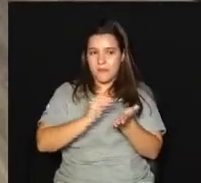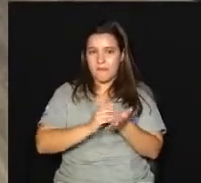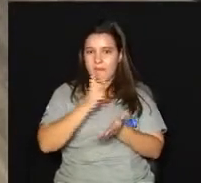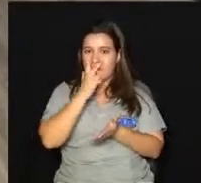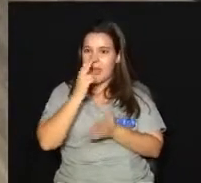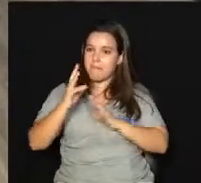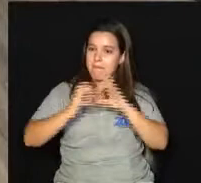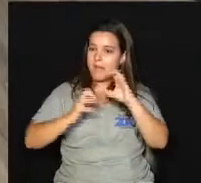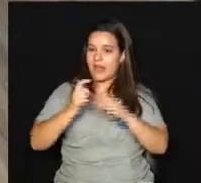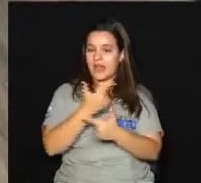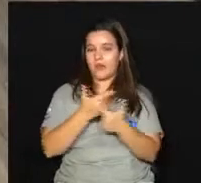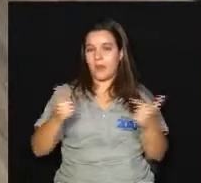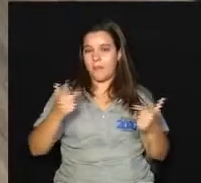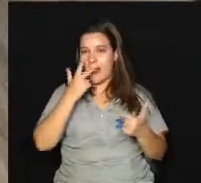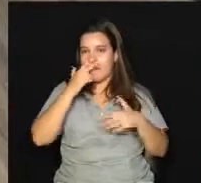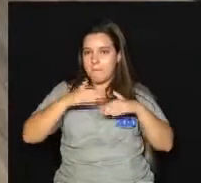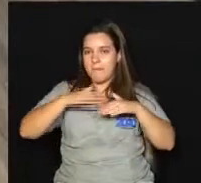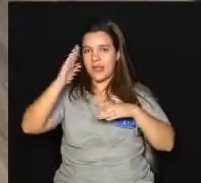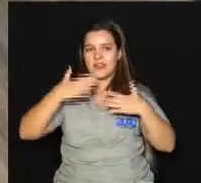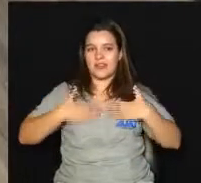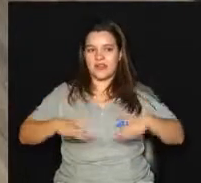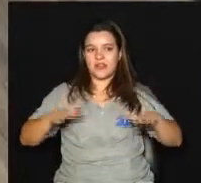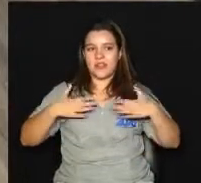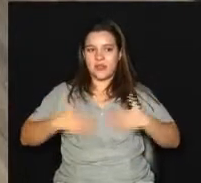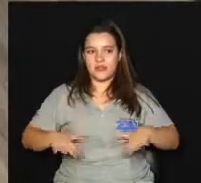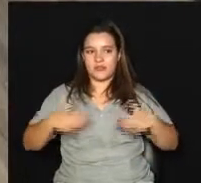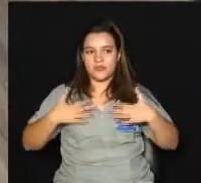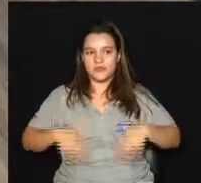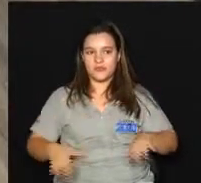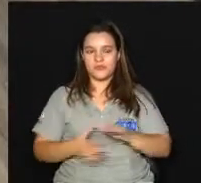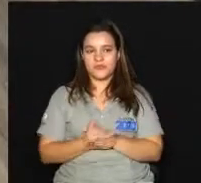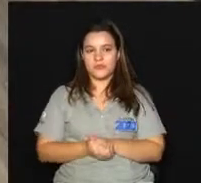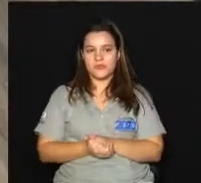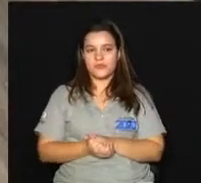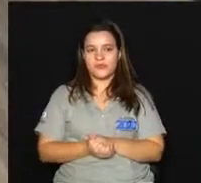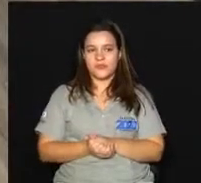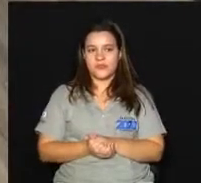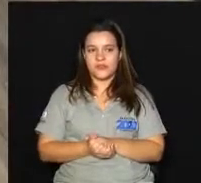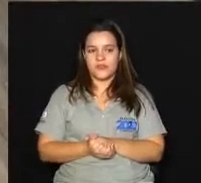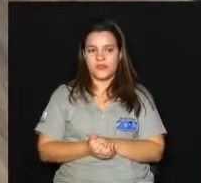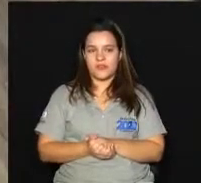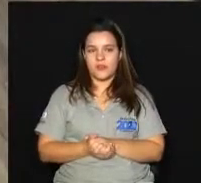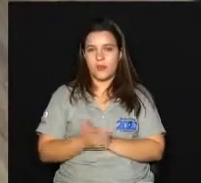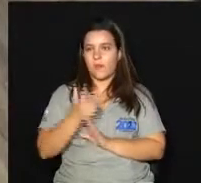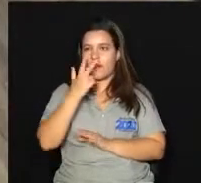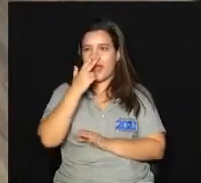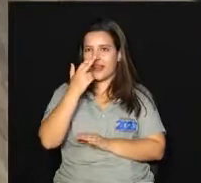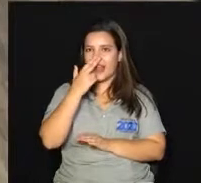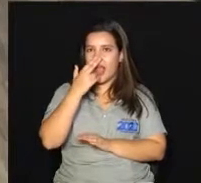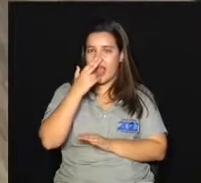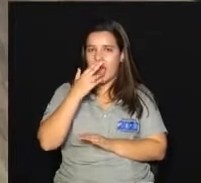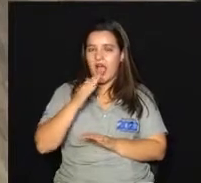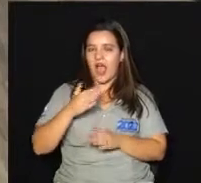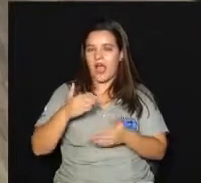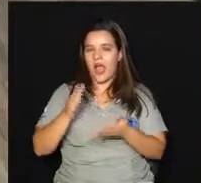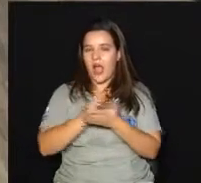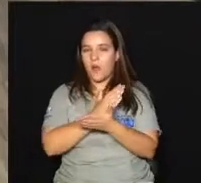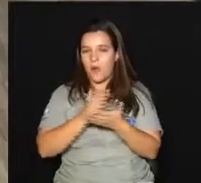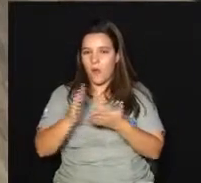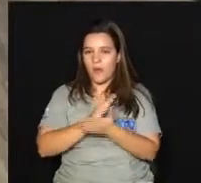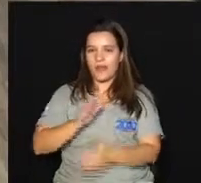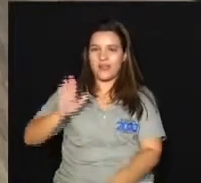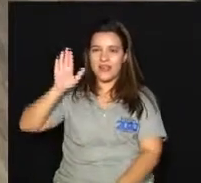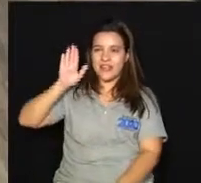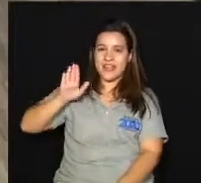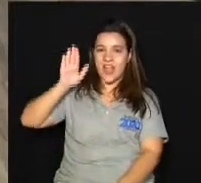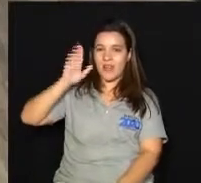um pouquinho mais ameno. Isso, de alguma maneira, influenciou ou beneficiou algum candidato? Porque